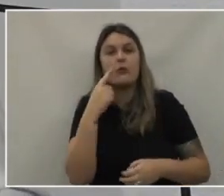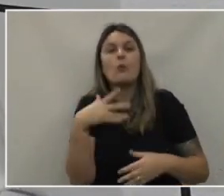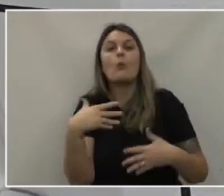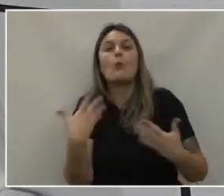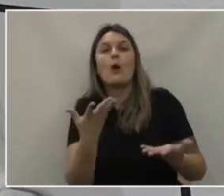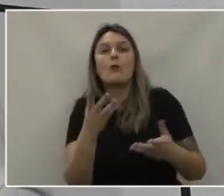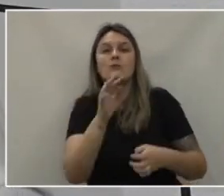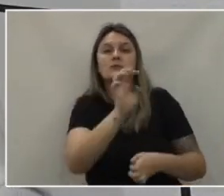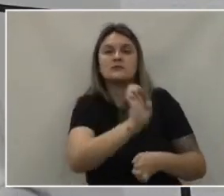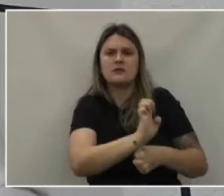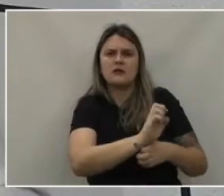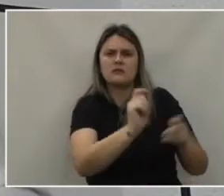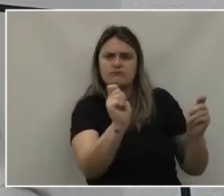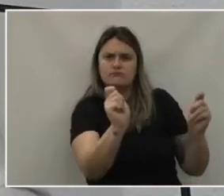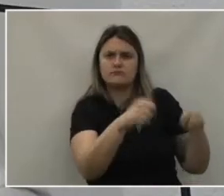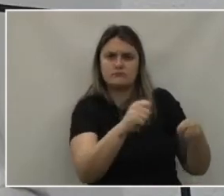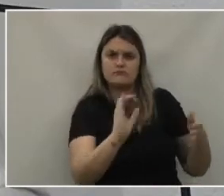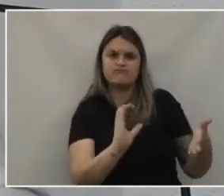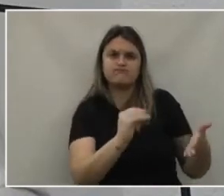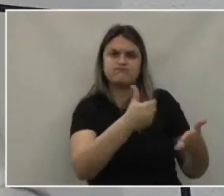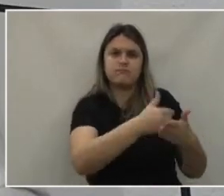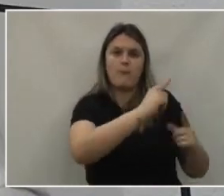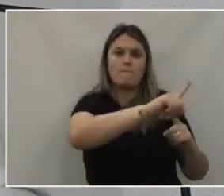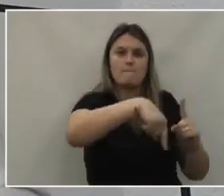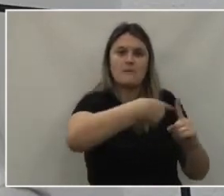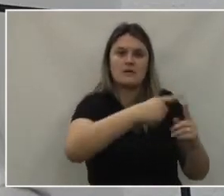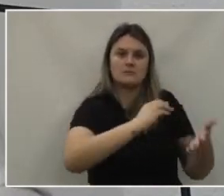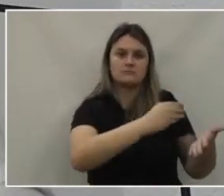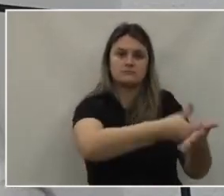estão aptos a receber a complementação.